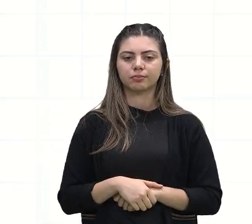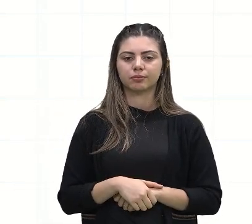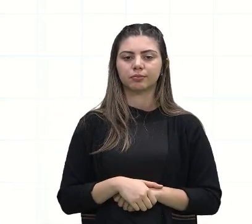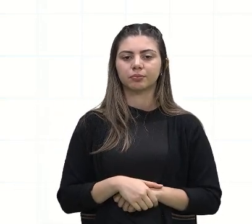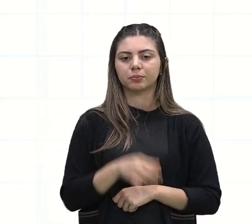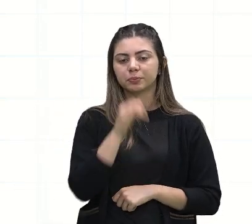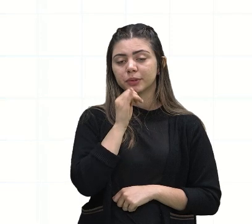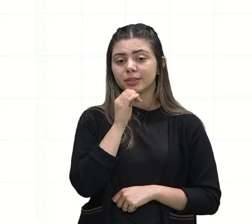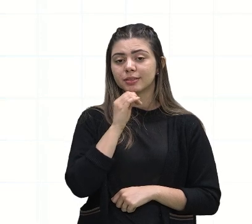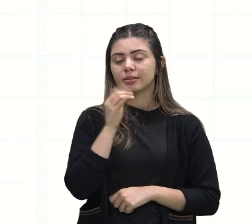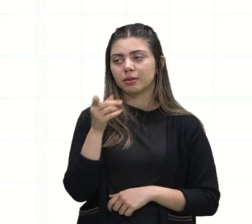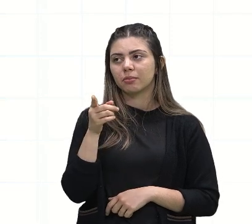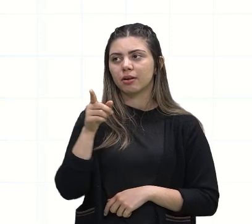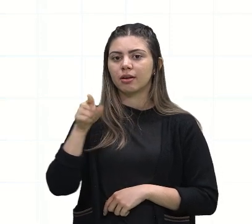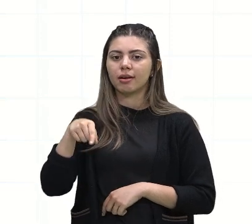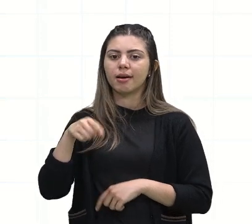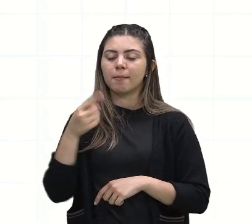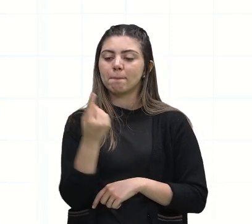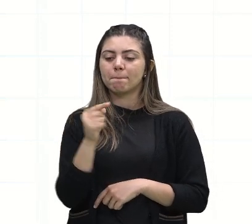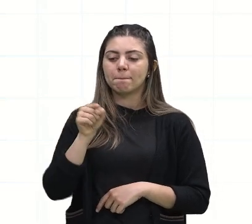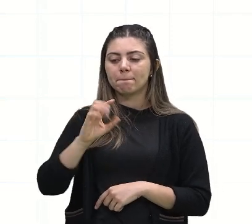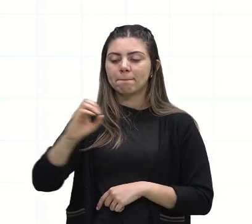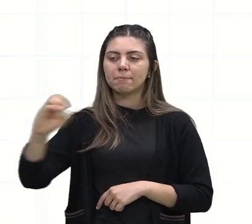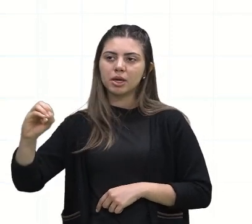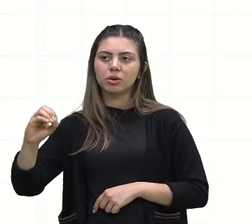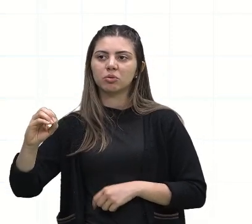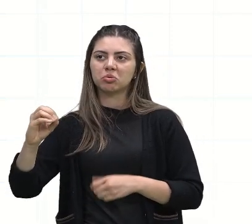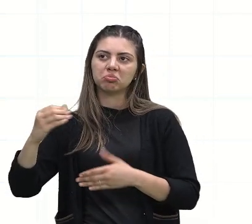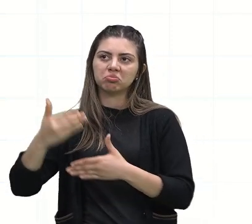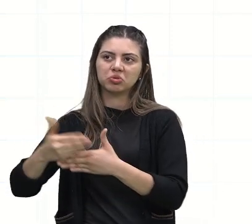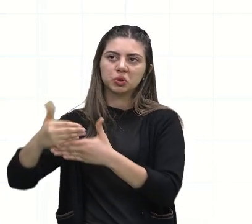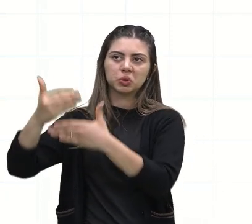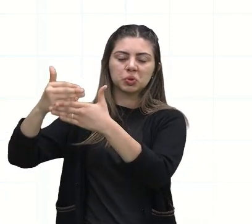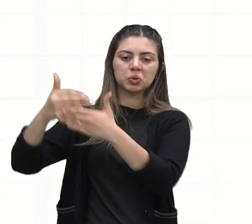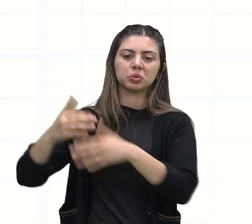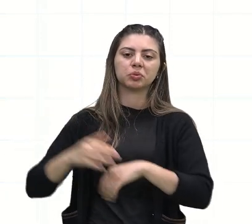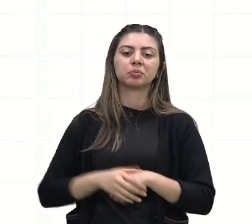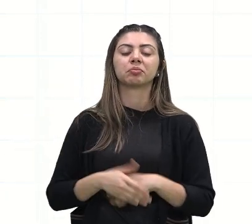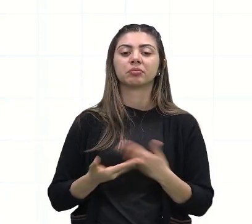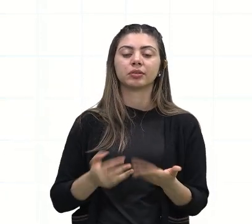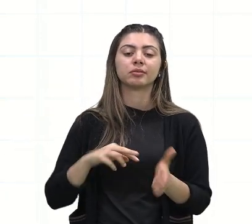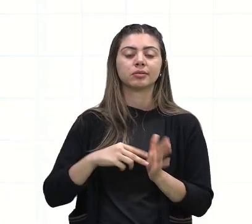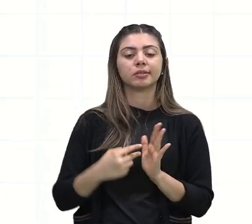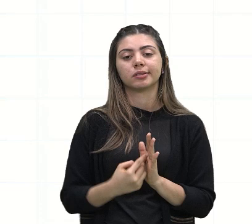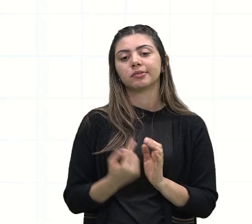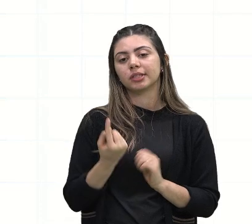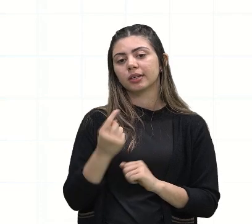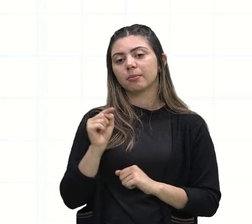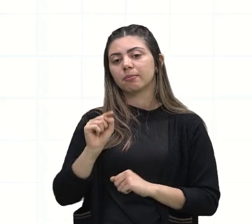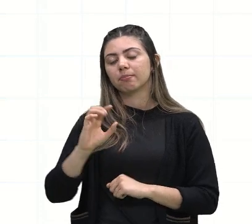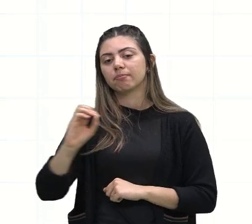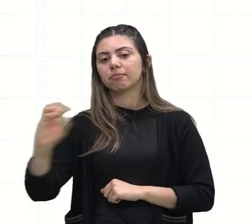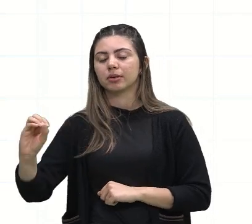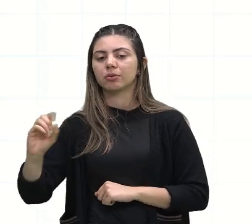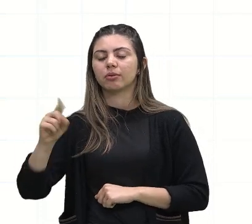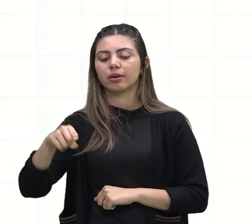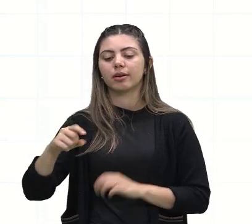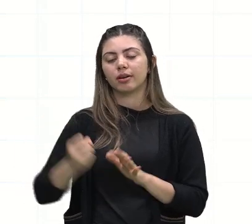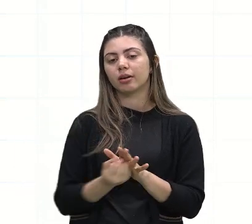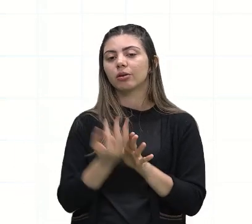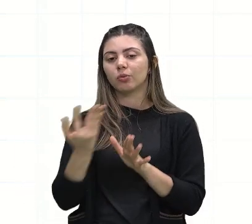um milheiro de tijolos, né? Significa que tem 1000. A quantidade, né, está